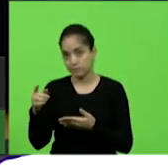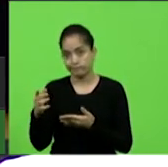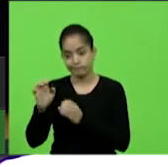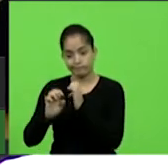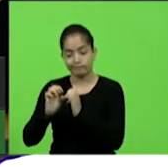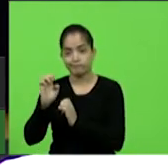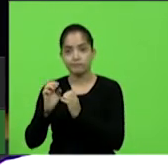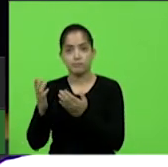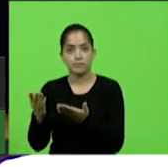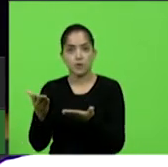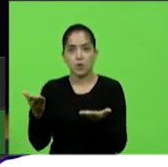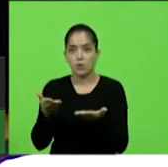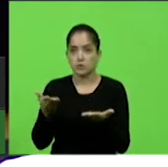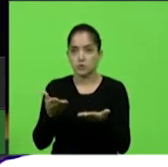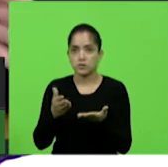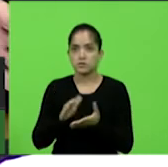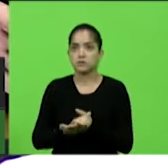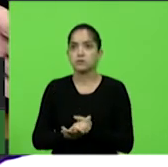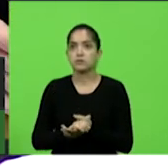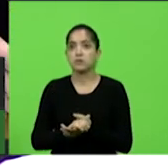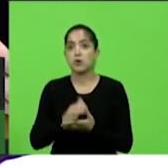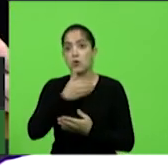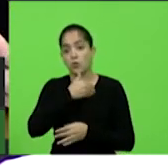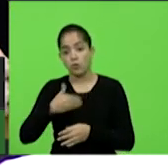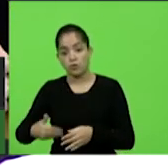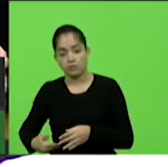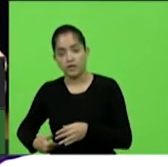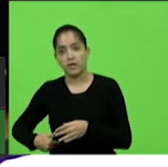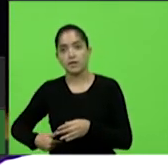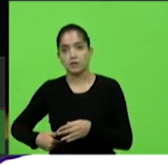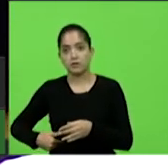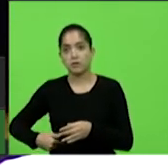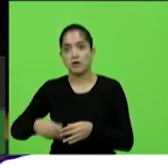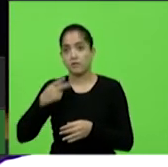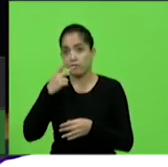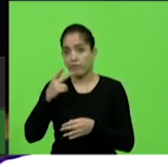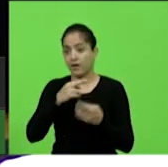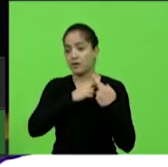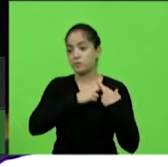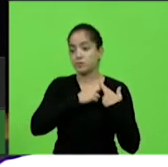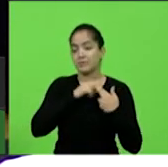Hoje é isso. O governo do Estado acusa a OZZ